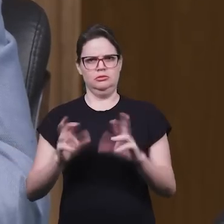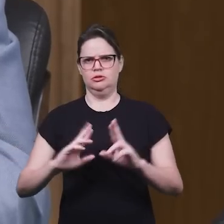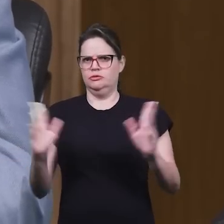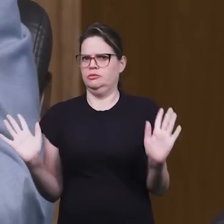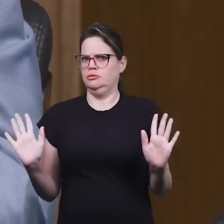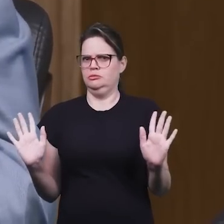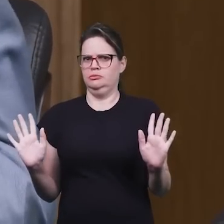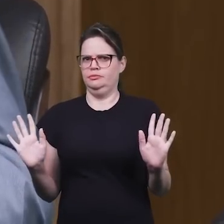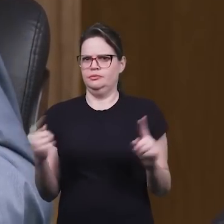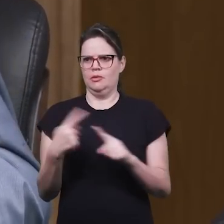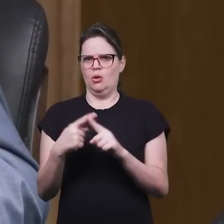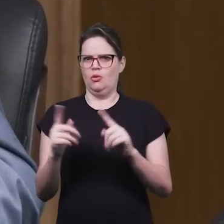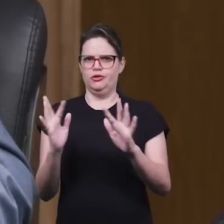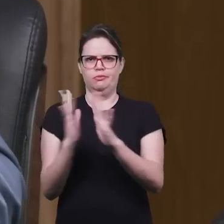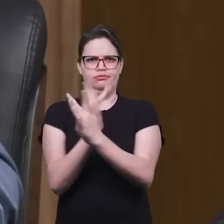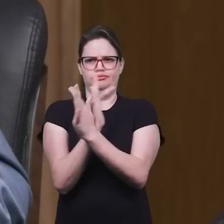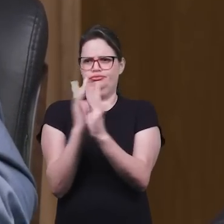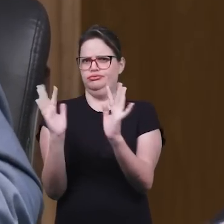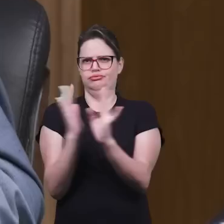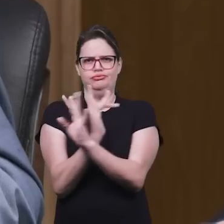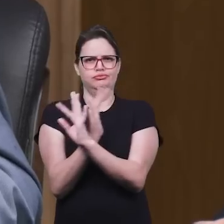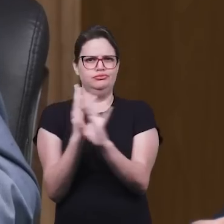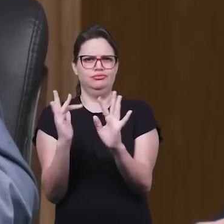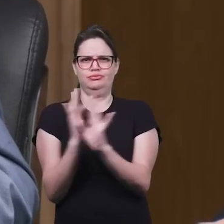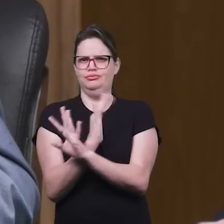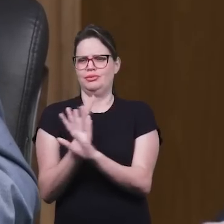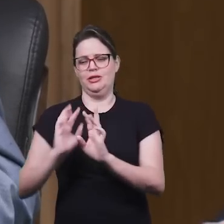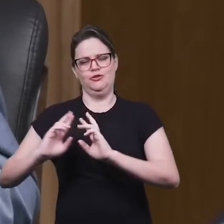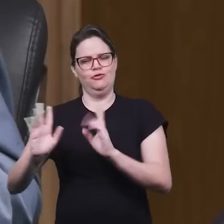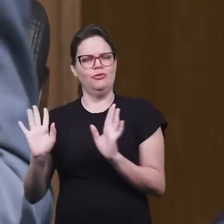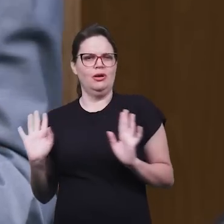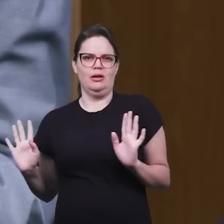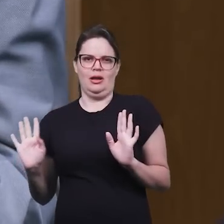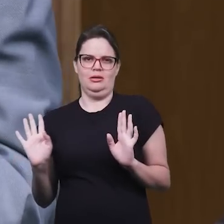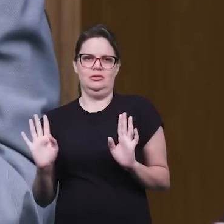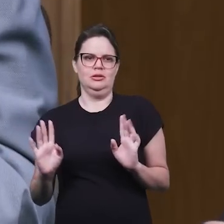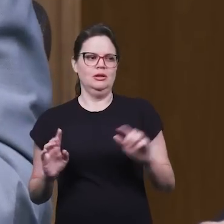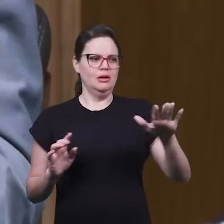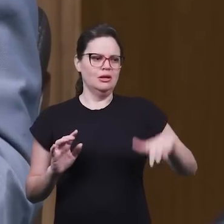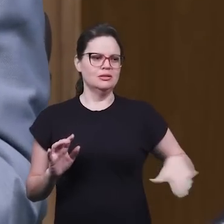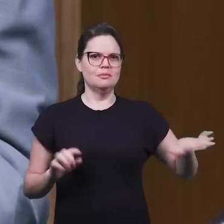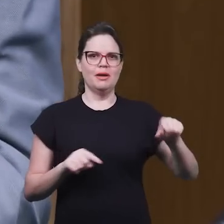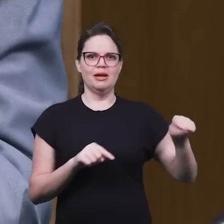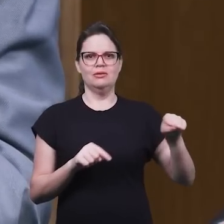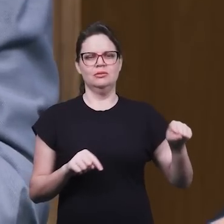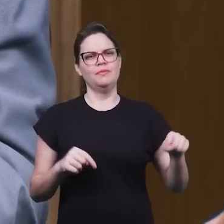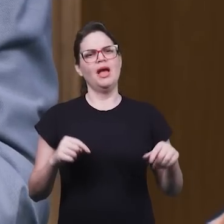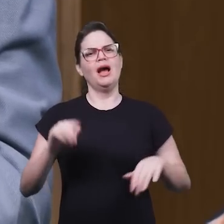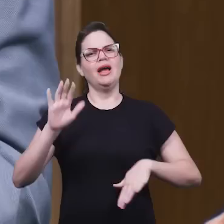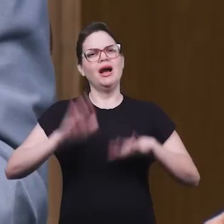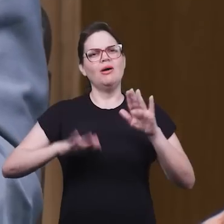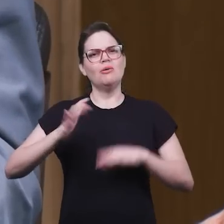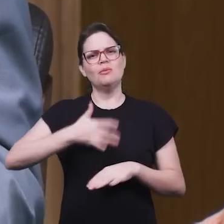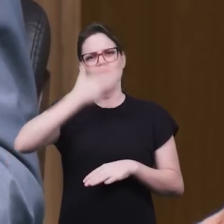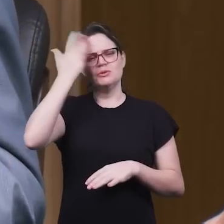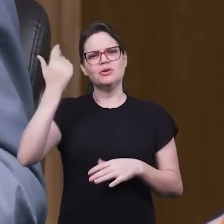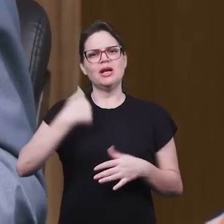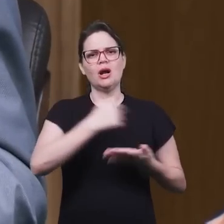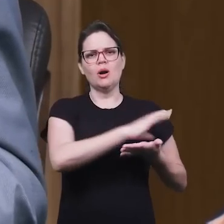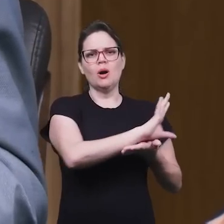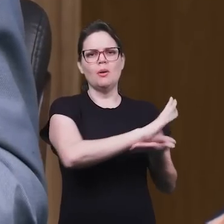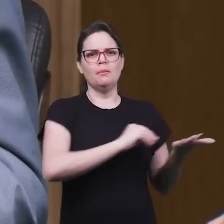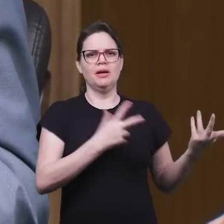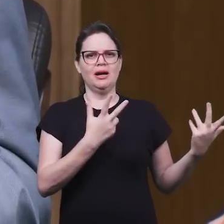hoje, de aglomerados urbanos, completamente diferente daquela agropastoral. Então as pessoas querem transformar São